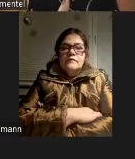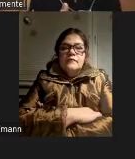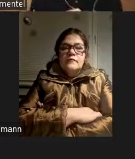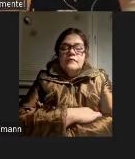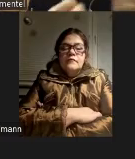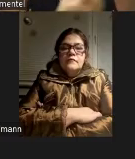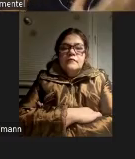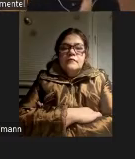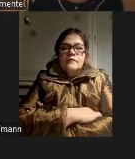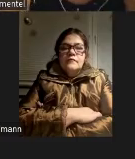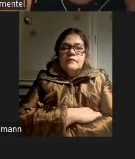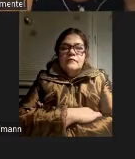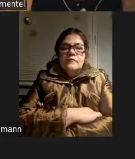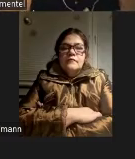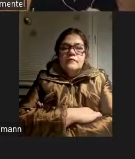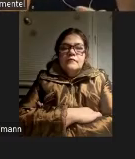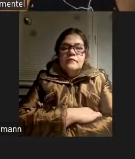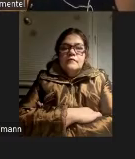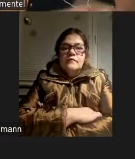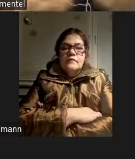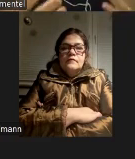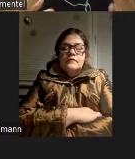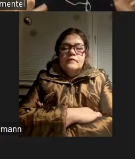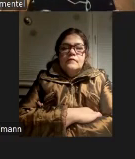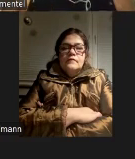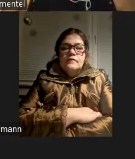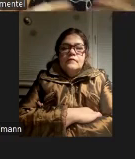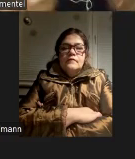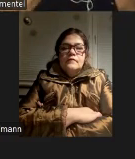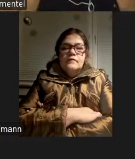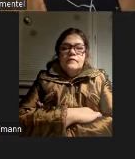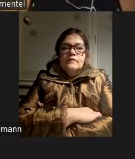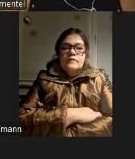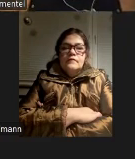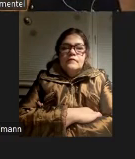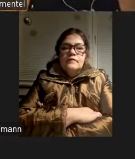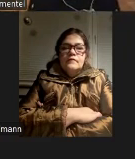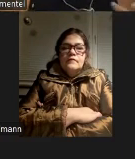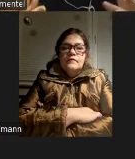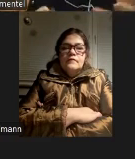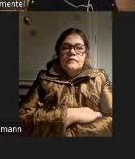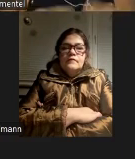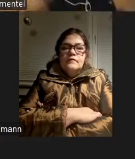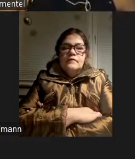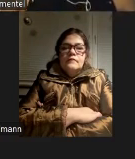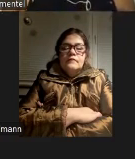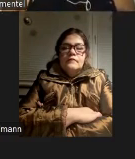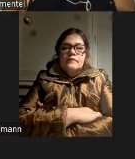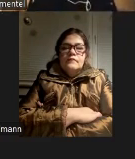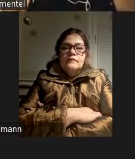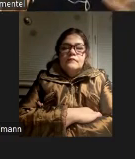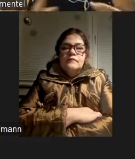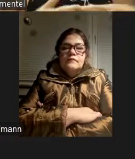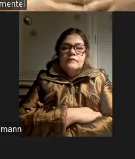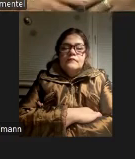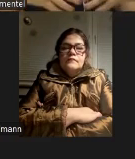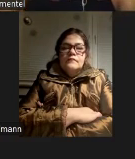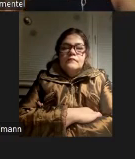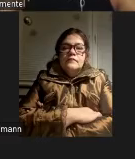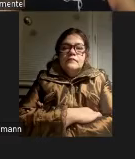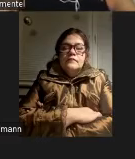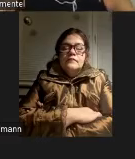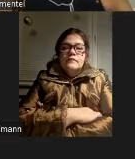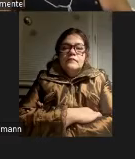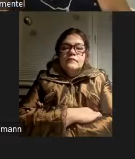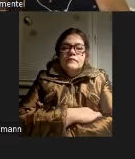com a Revolução Industrial, com a chegada da energia, e aí as jornadas de trabalho foram aumentando e a coisa mudou. As pessoas